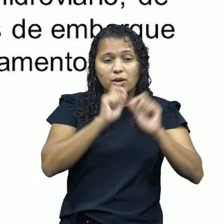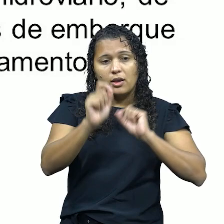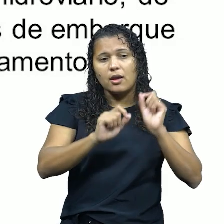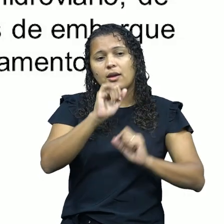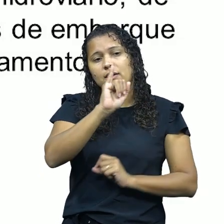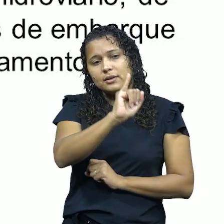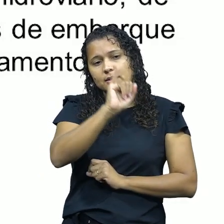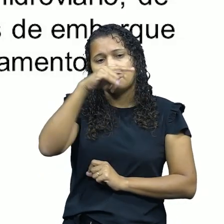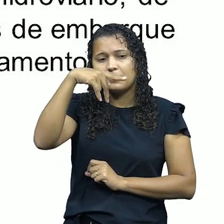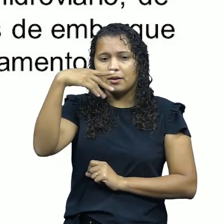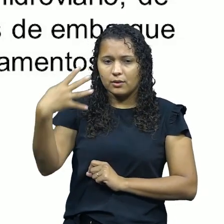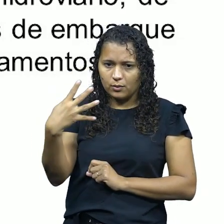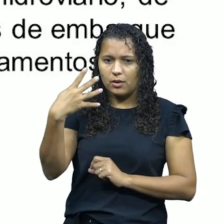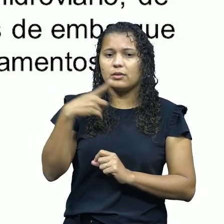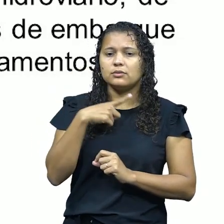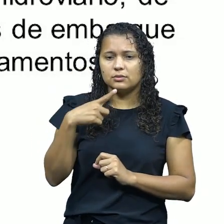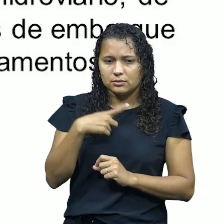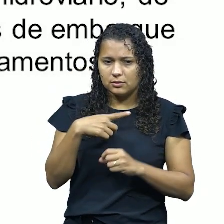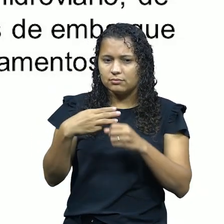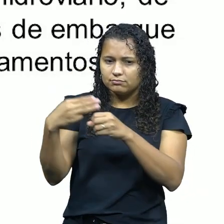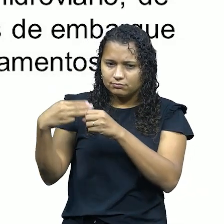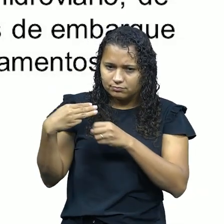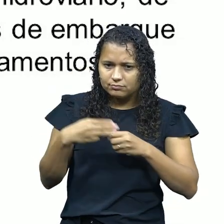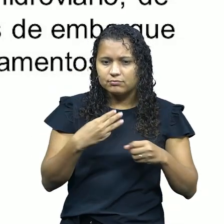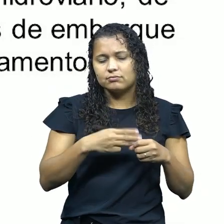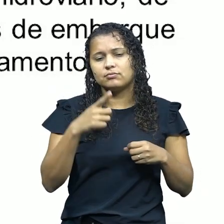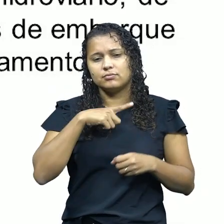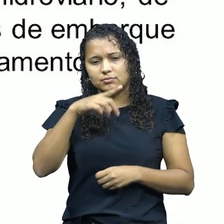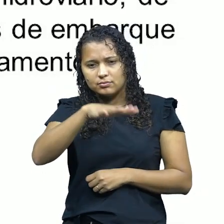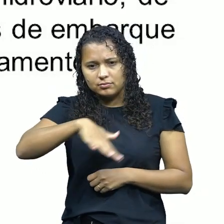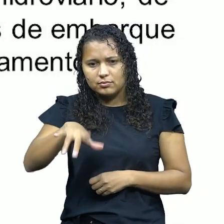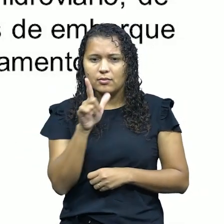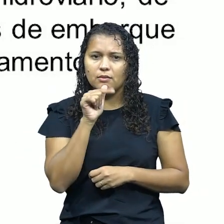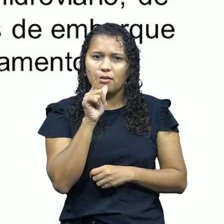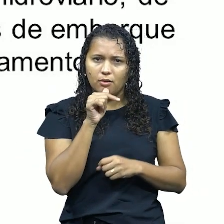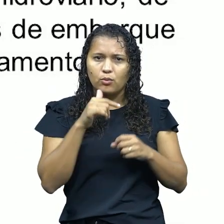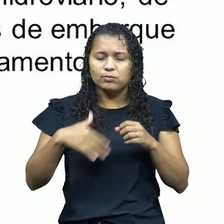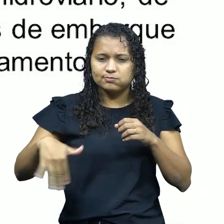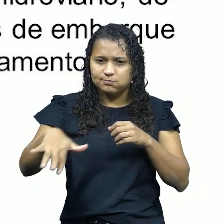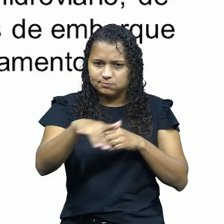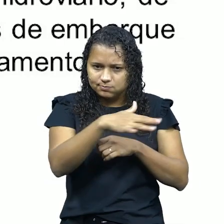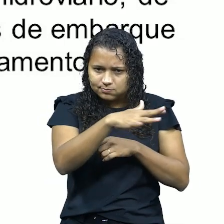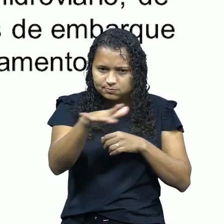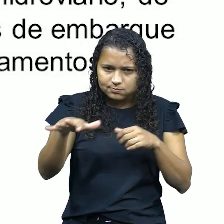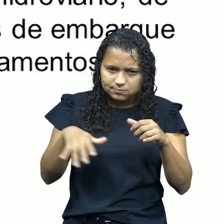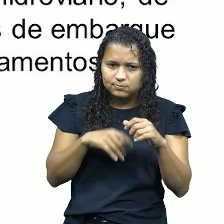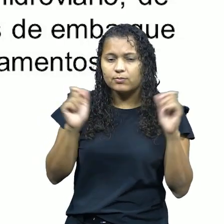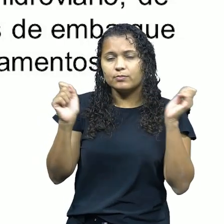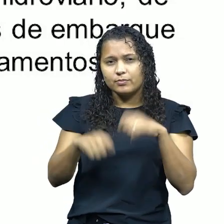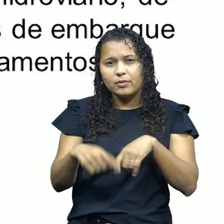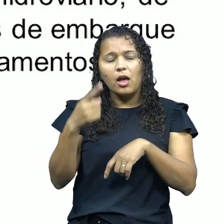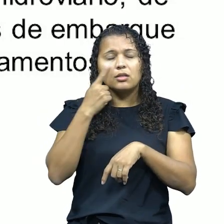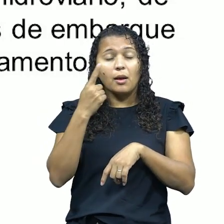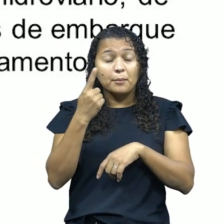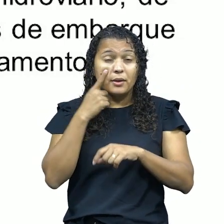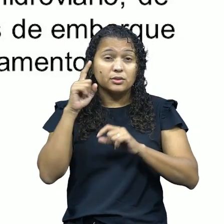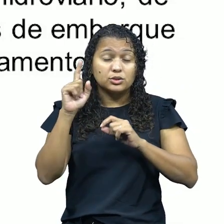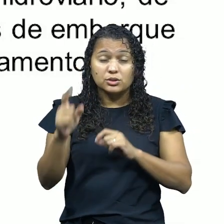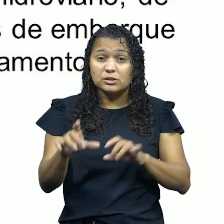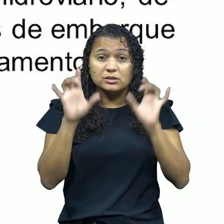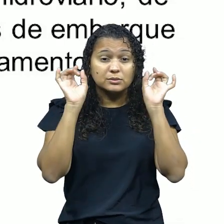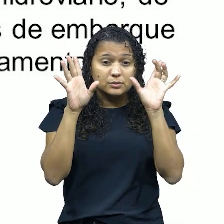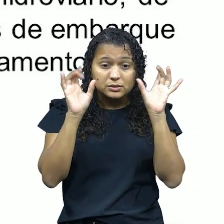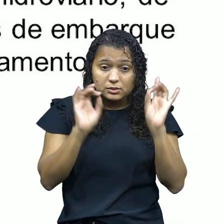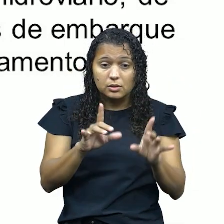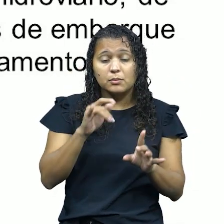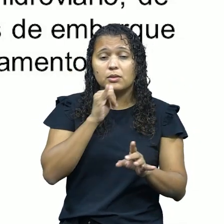como objetivo prover municípios localizados às margens dos rios, que dependem